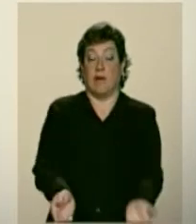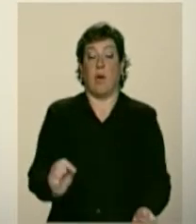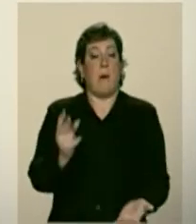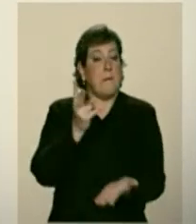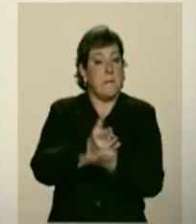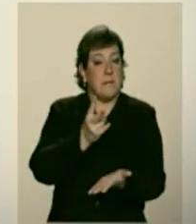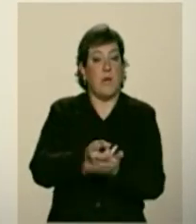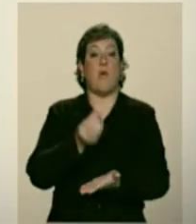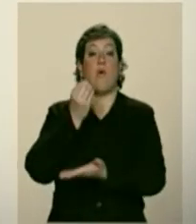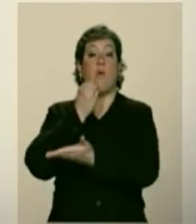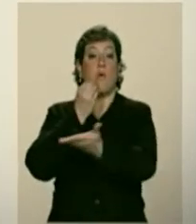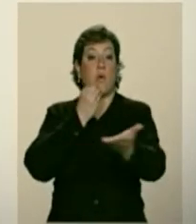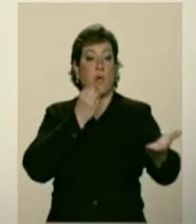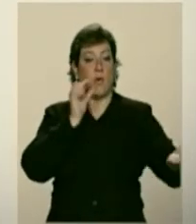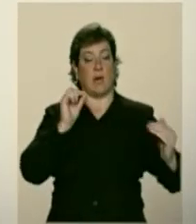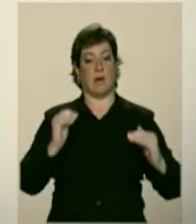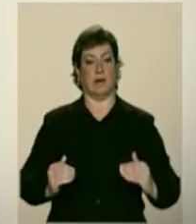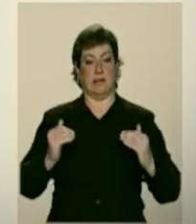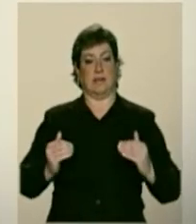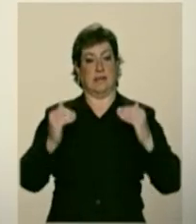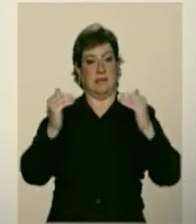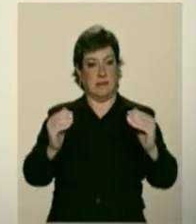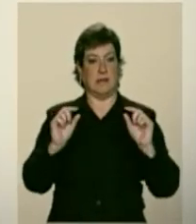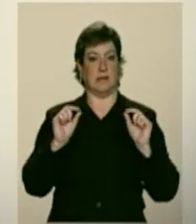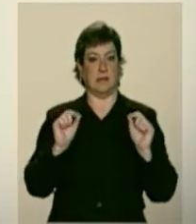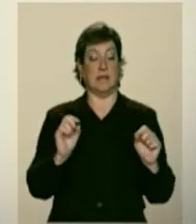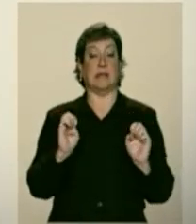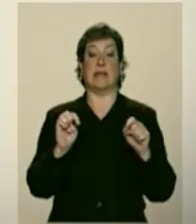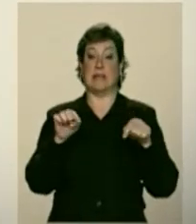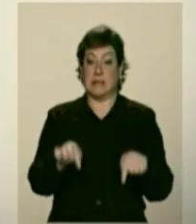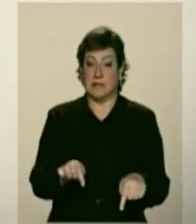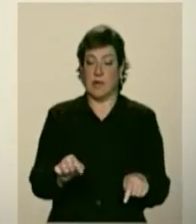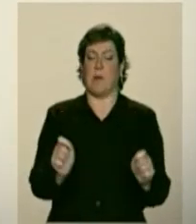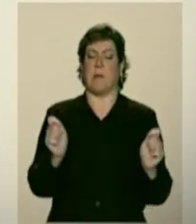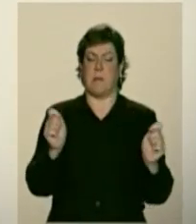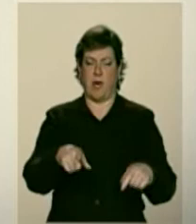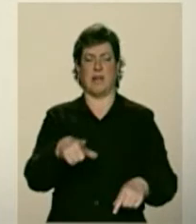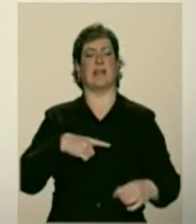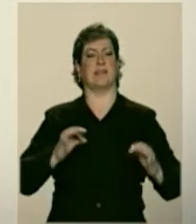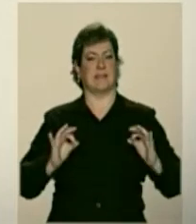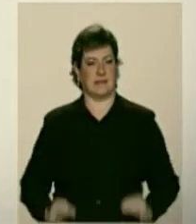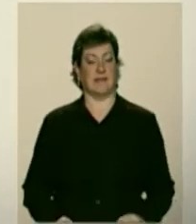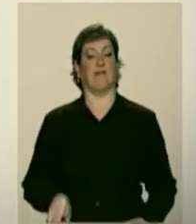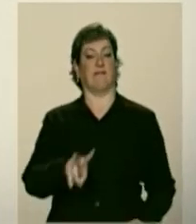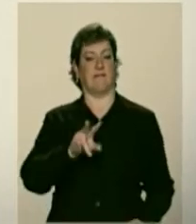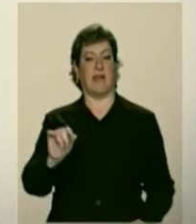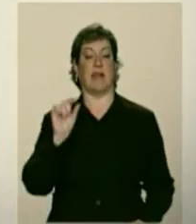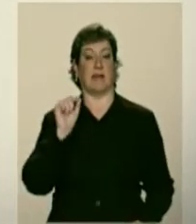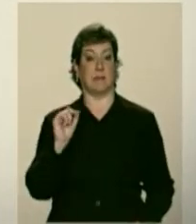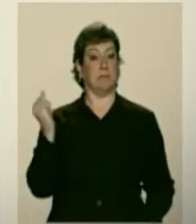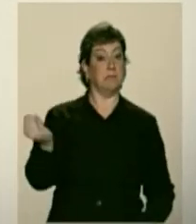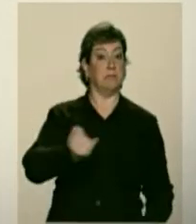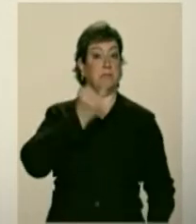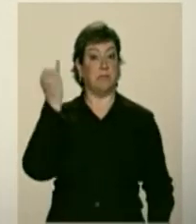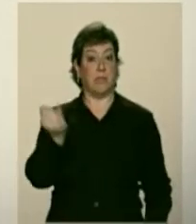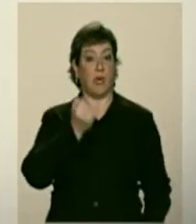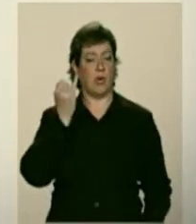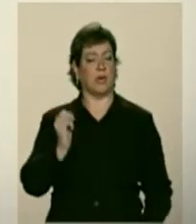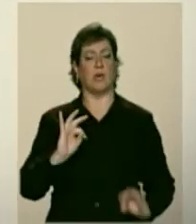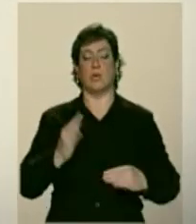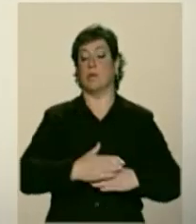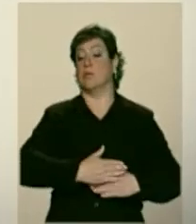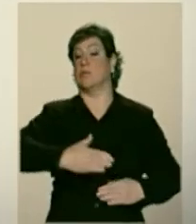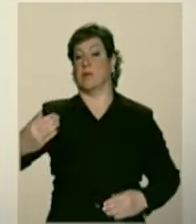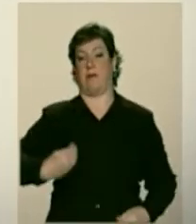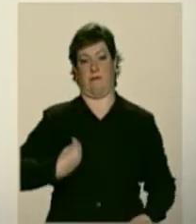mesmas oportunidades de crescimento e isso, pode ter certeza, viu, Luciano, vai ser importante durante toda a